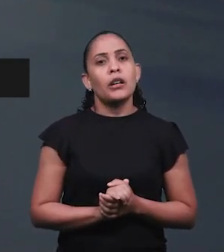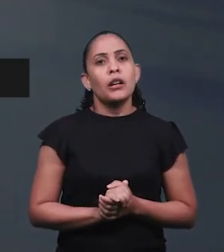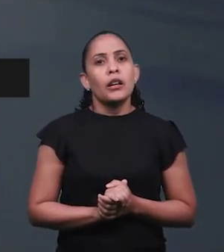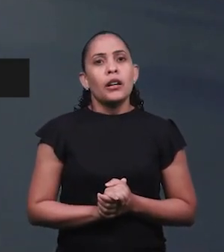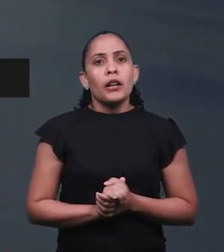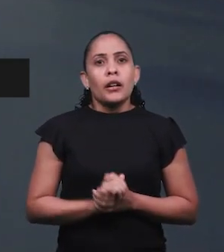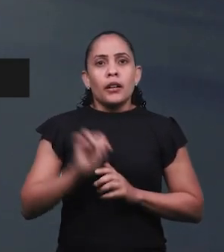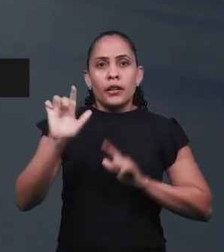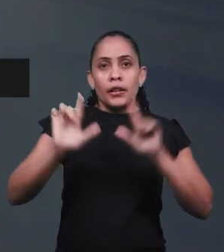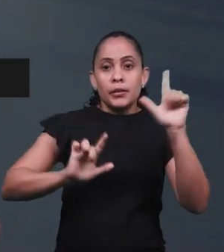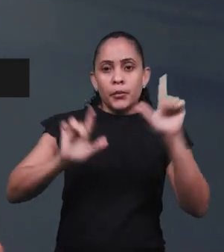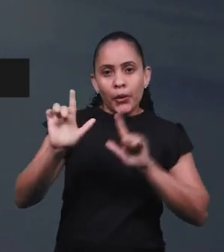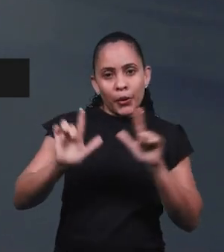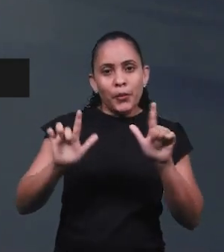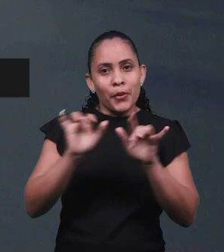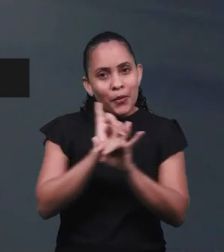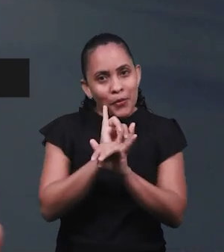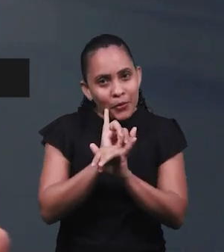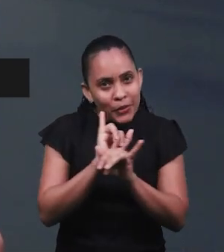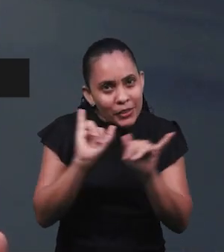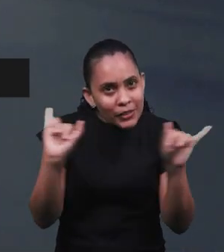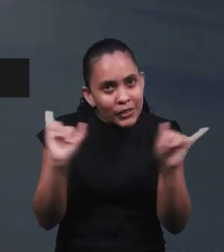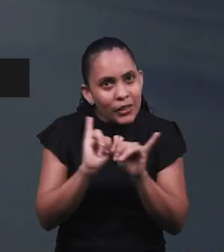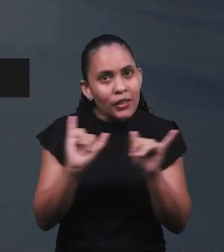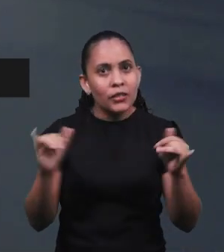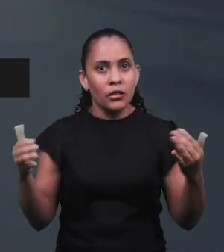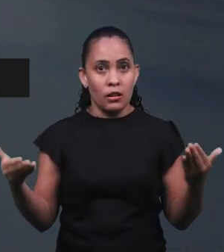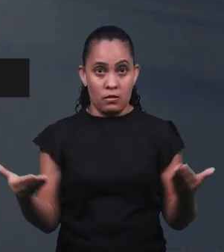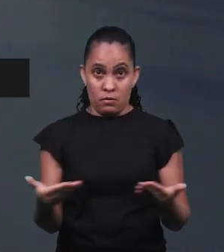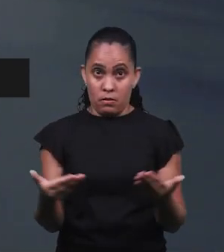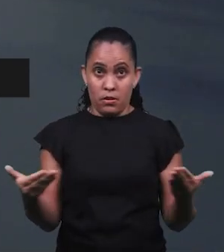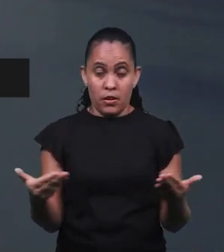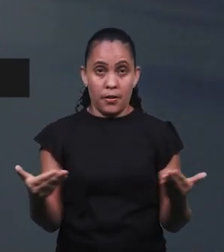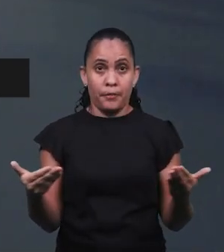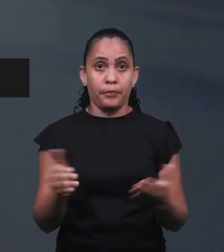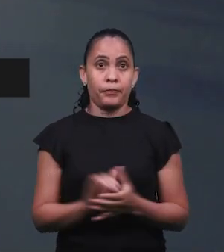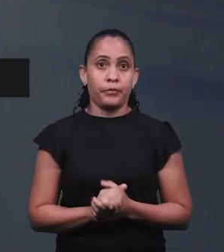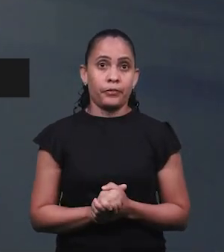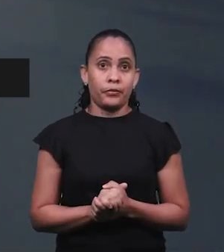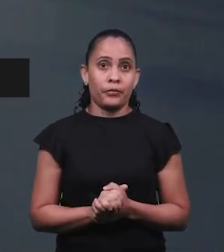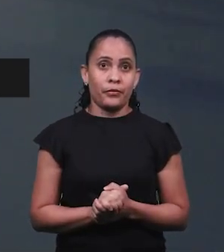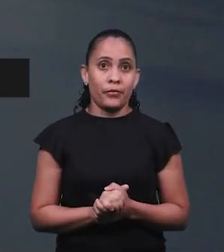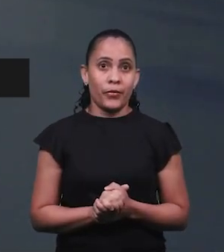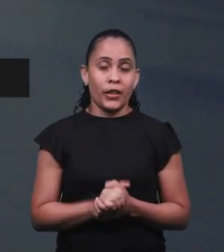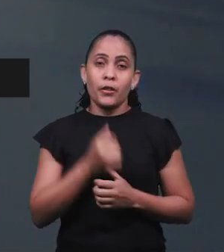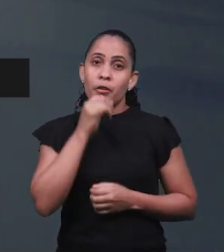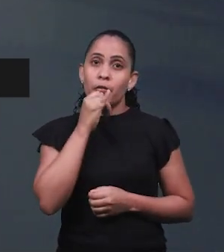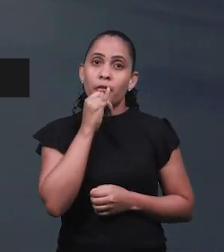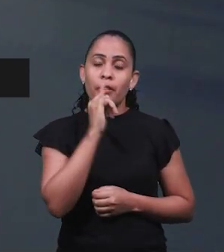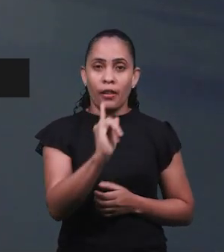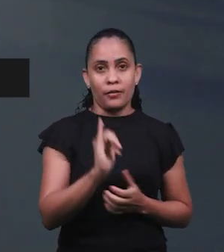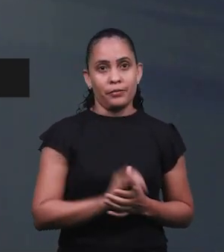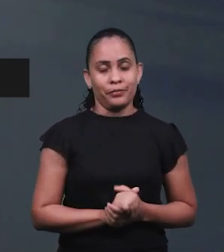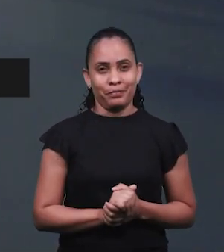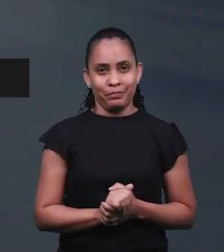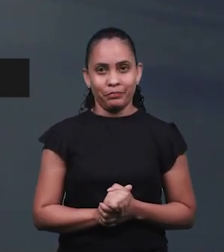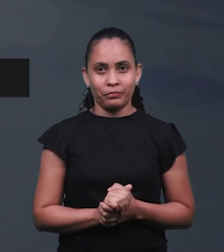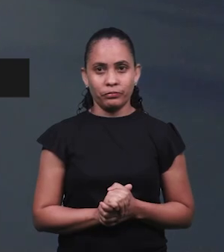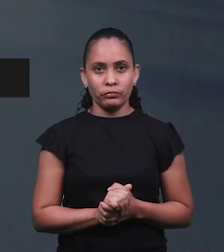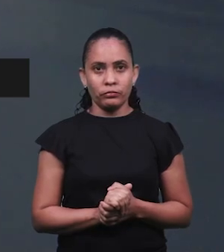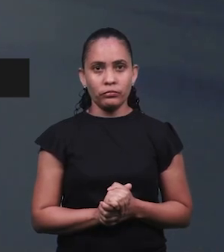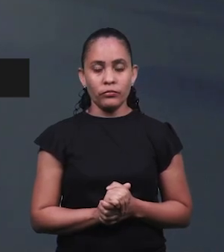aqui está permitindo, inclusive, eu diria que é